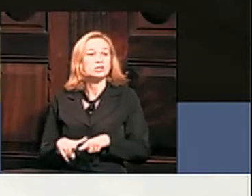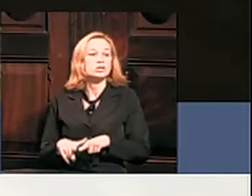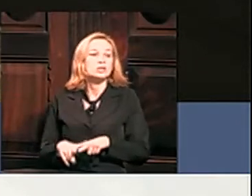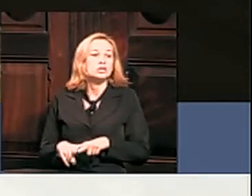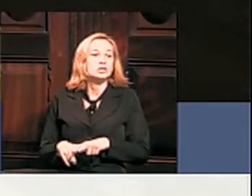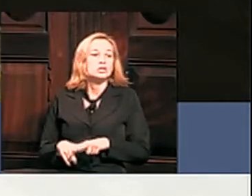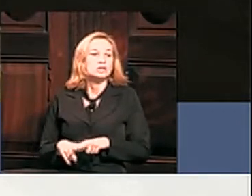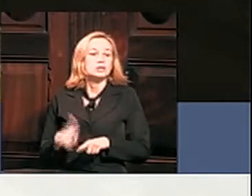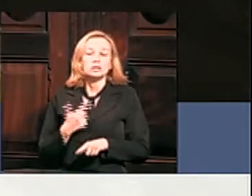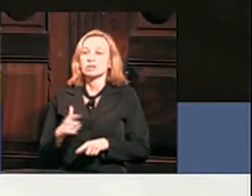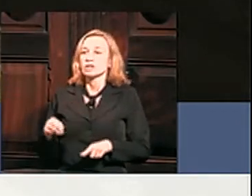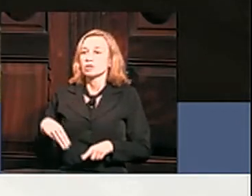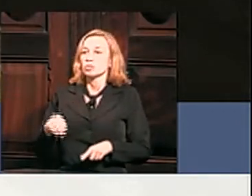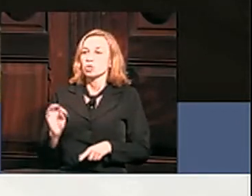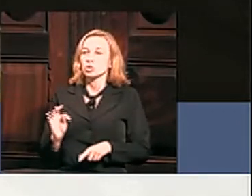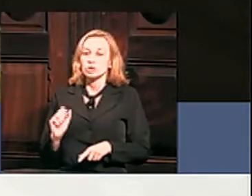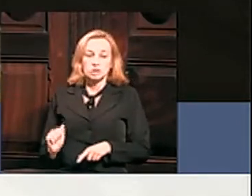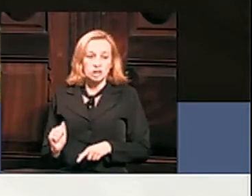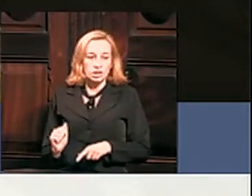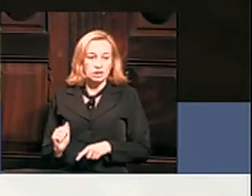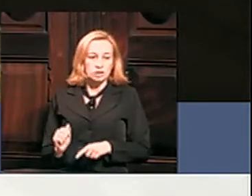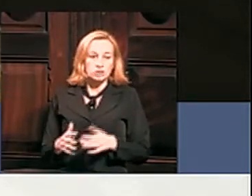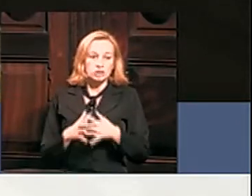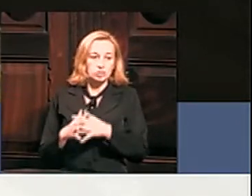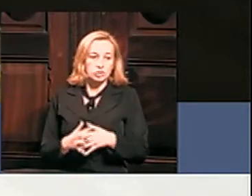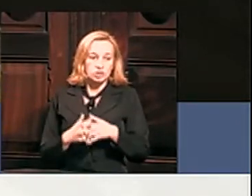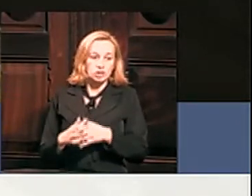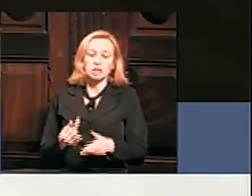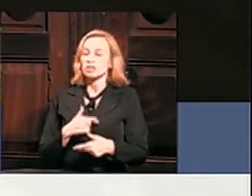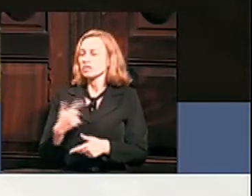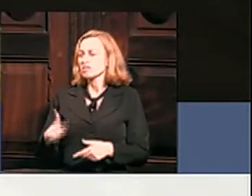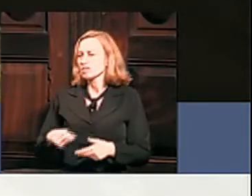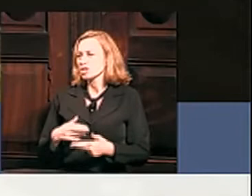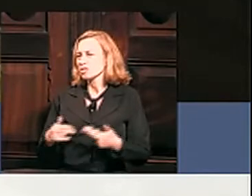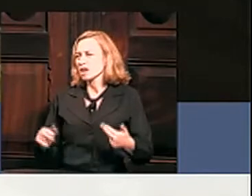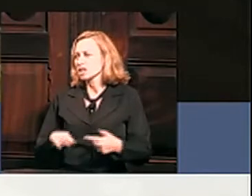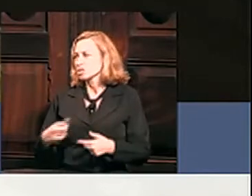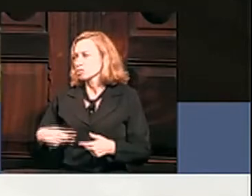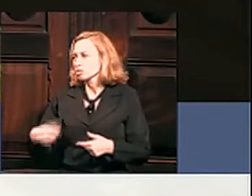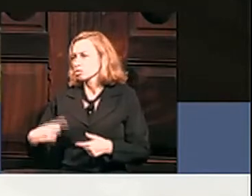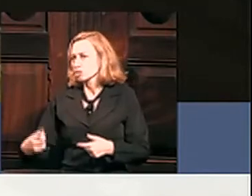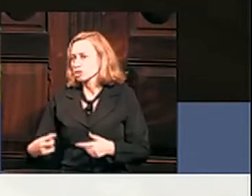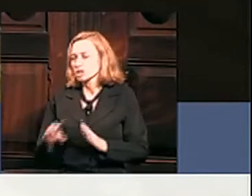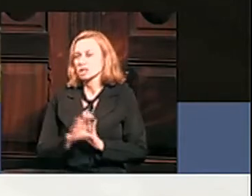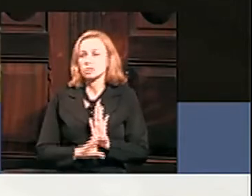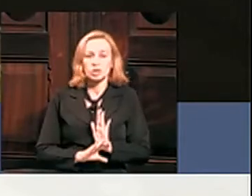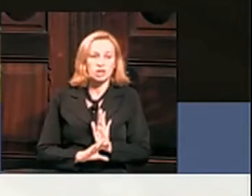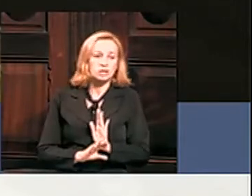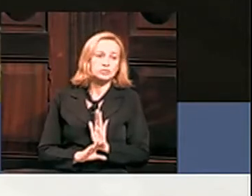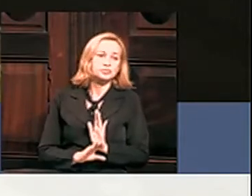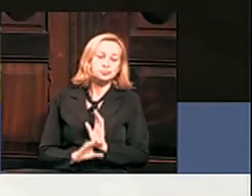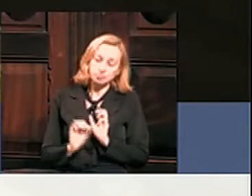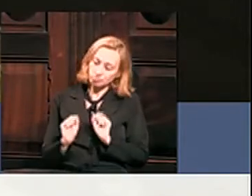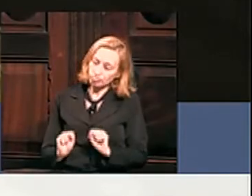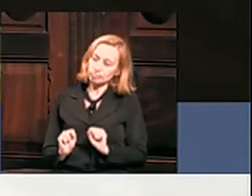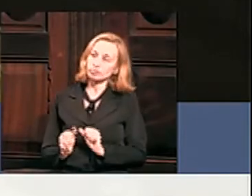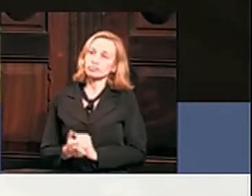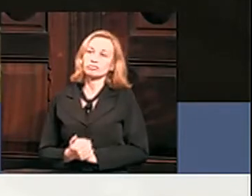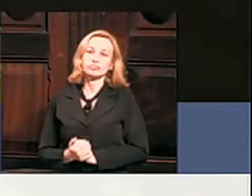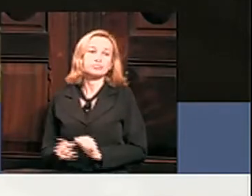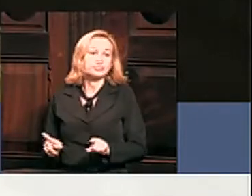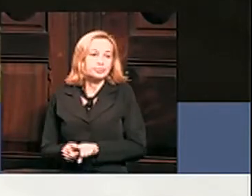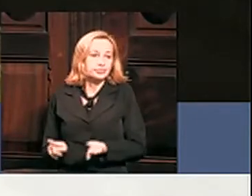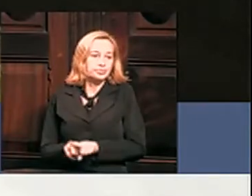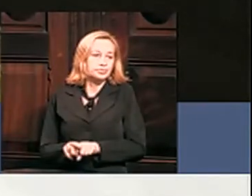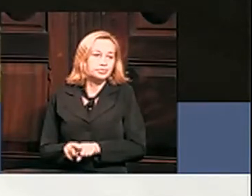houvesse multa para os caminhoneiros e várias outras emendas que poderiam